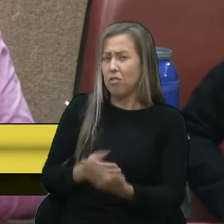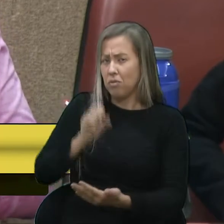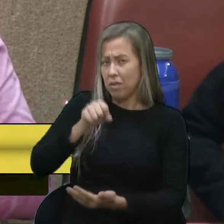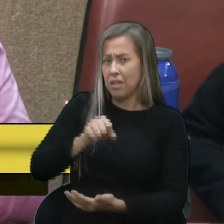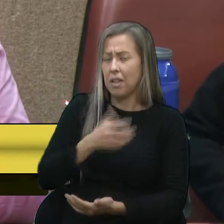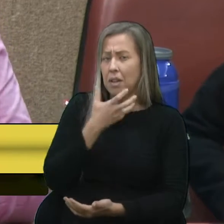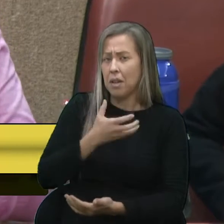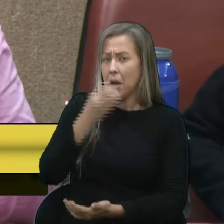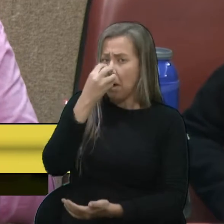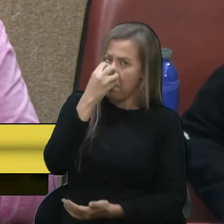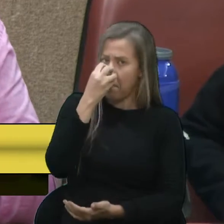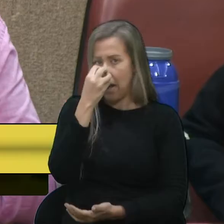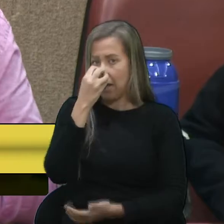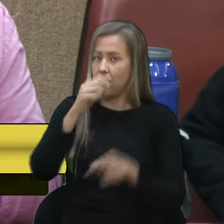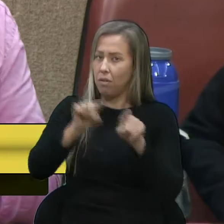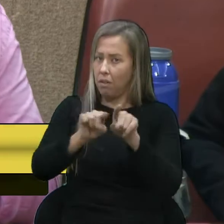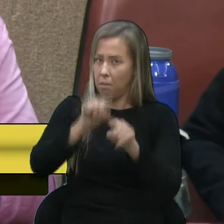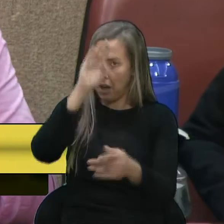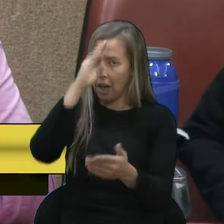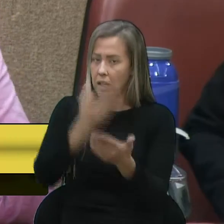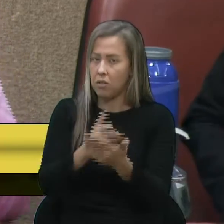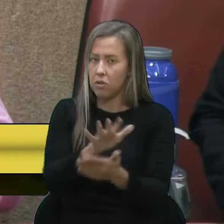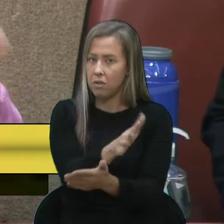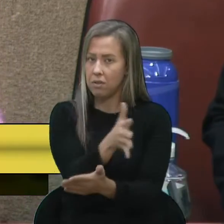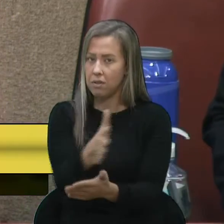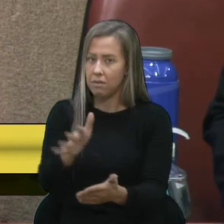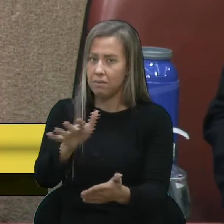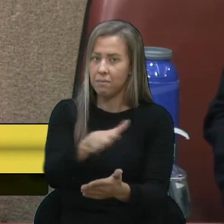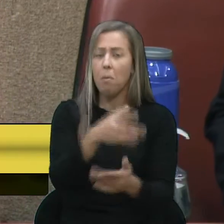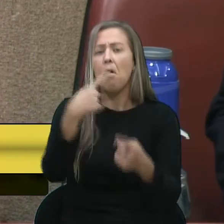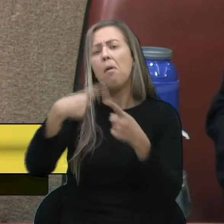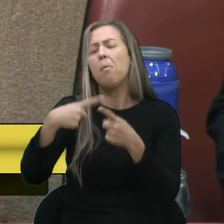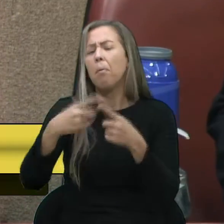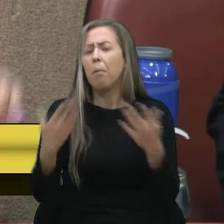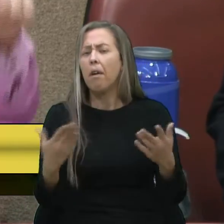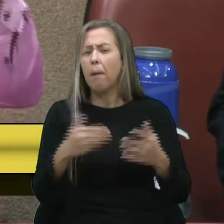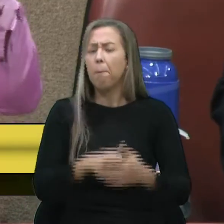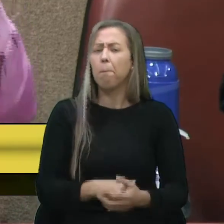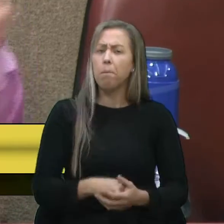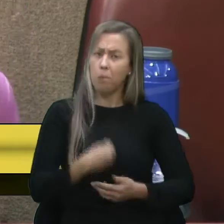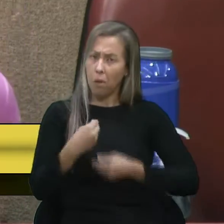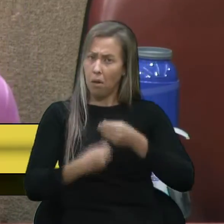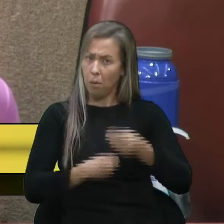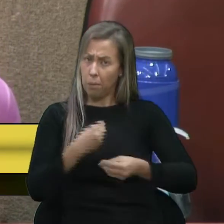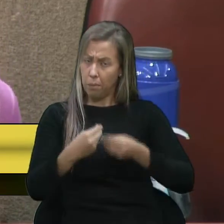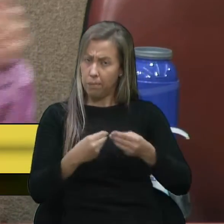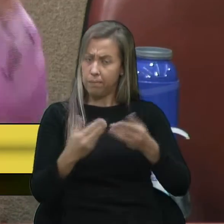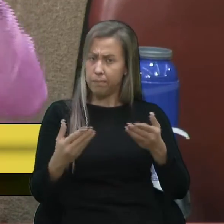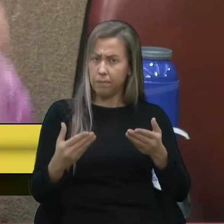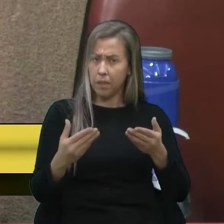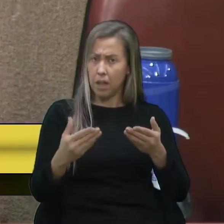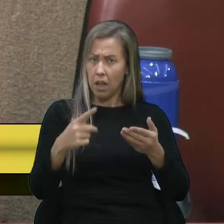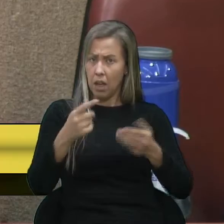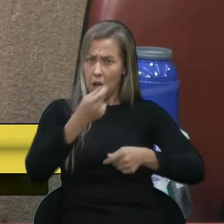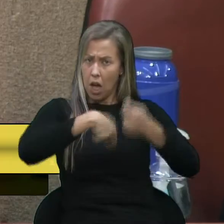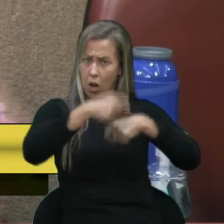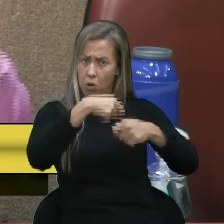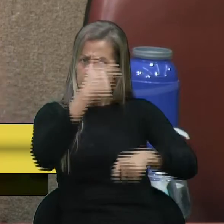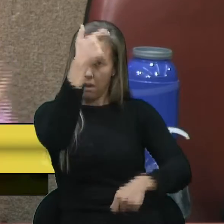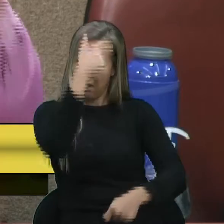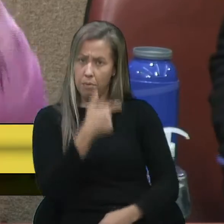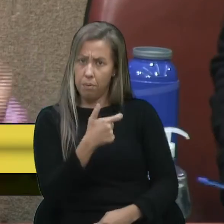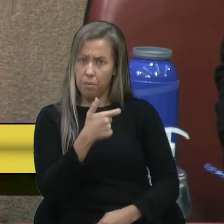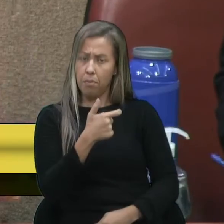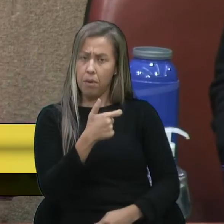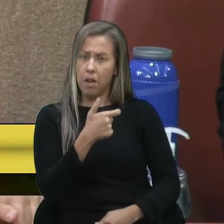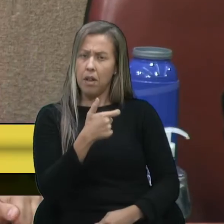em palhaço também acredito às vezes, porque com um economista, ministro